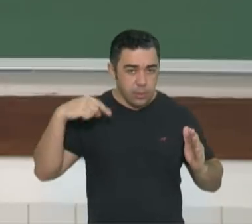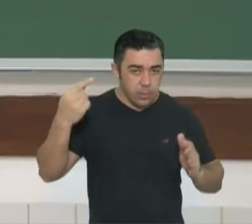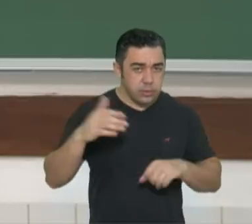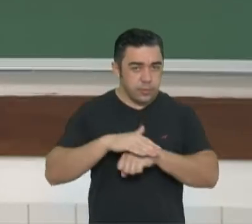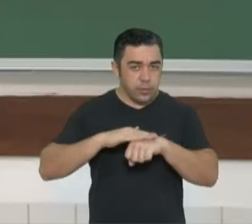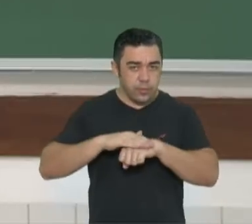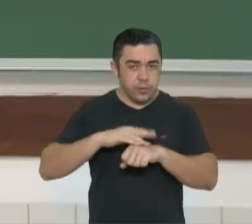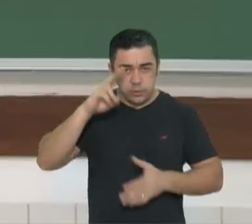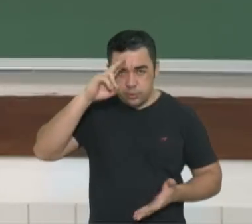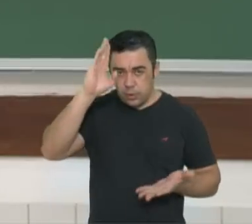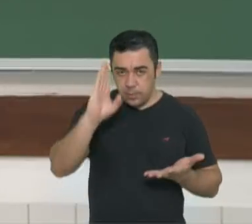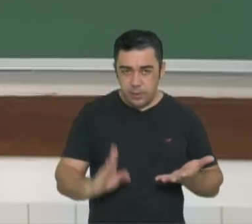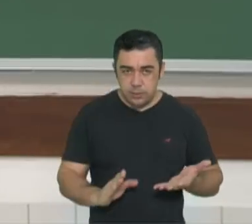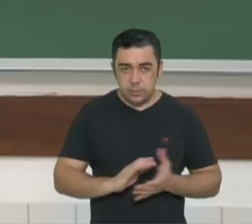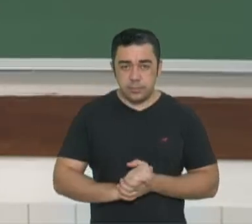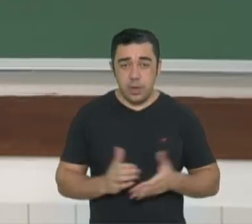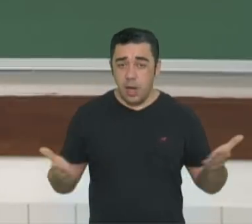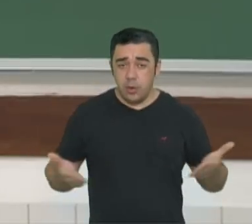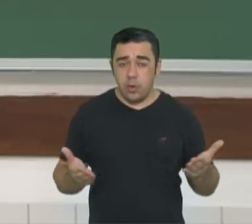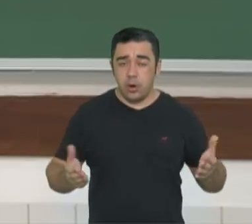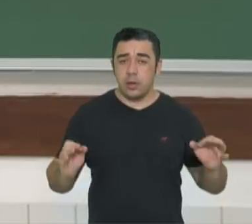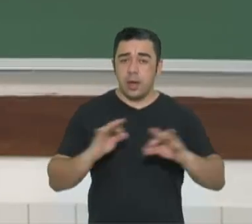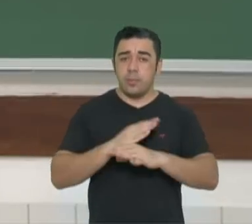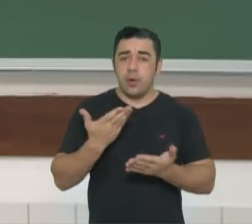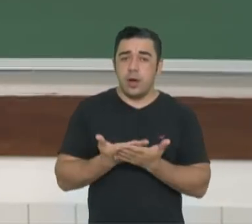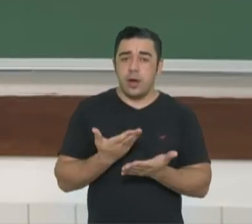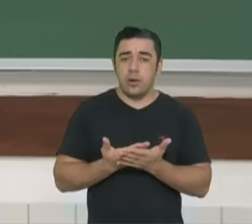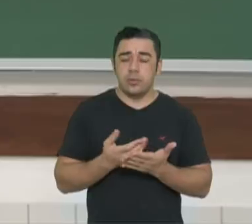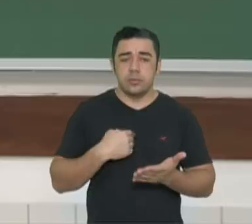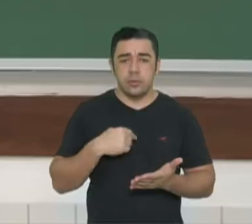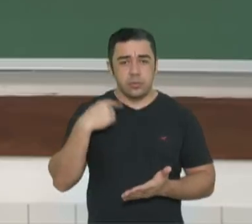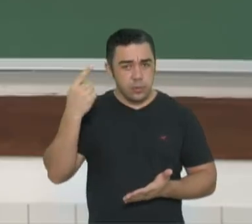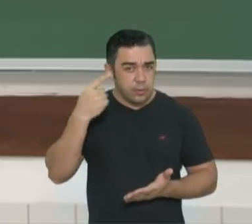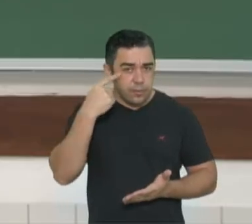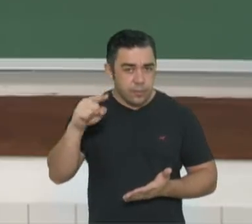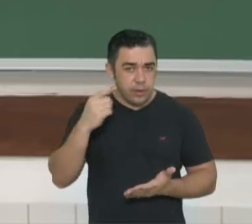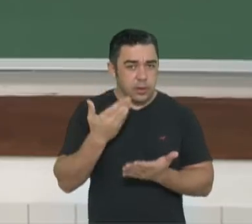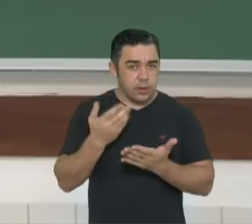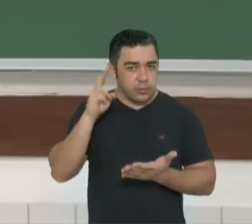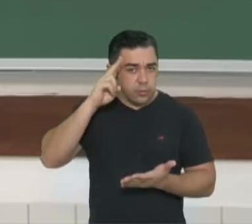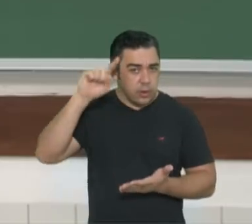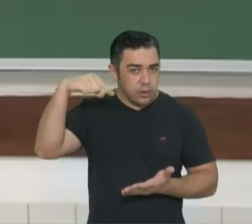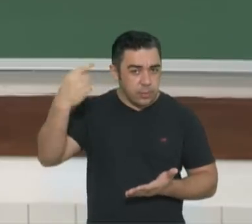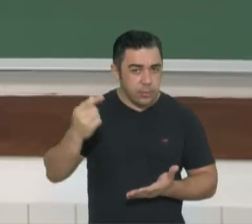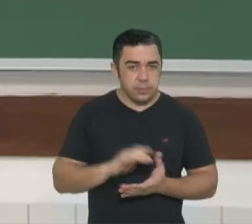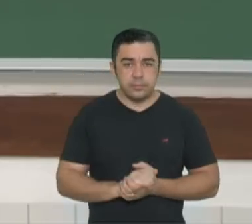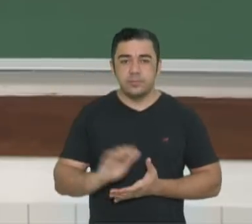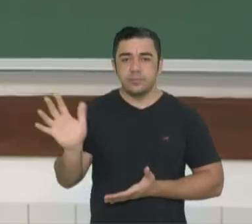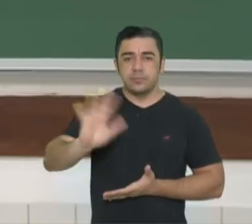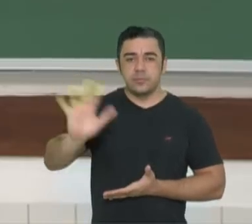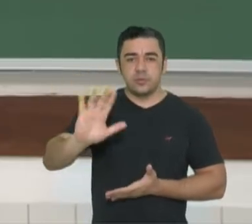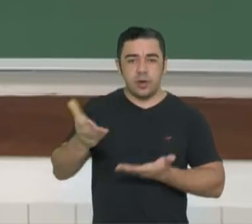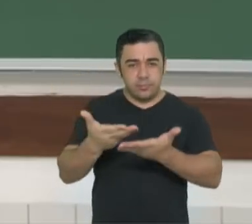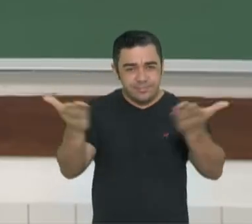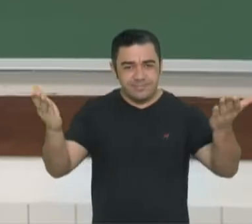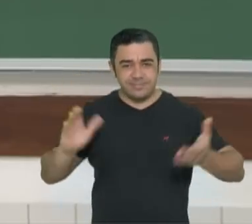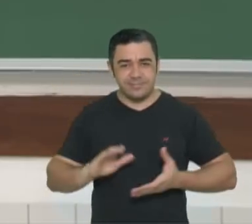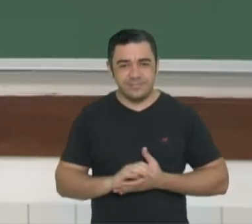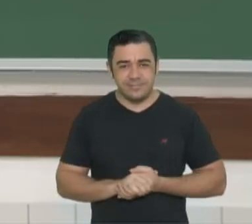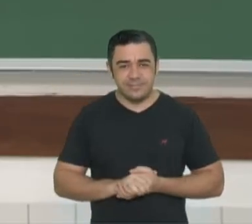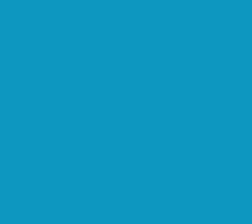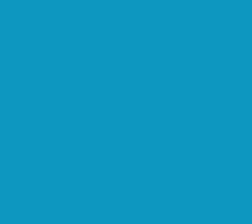sobre a história do Brasil. Por enquanto, eu fico por aqui, a gente tem mais história para falar depois. Tchau, povo!